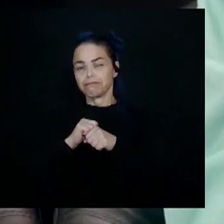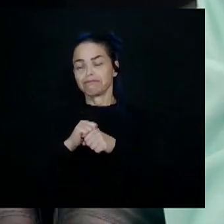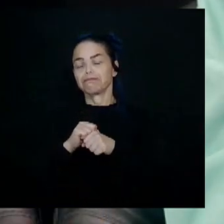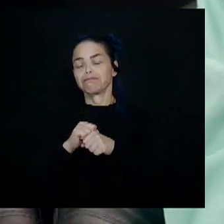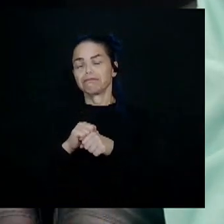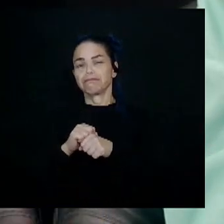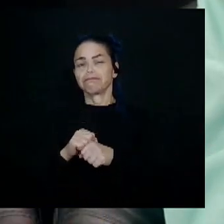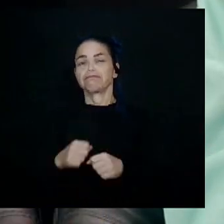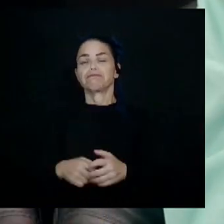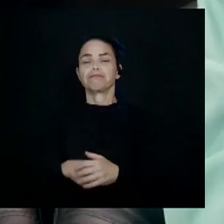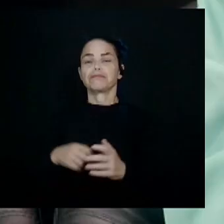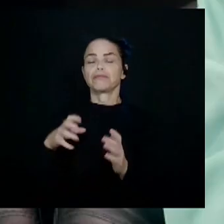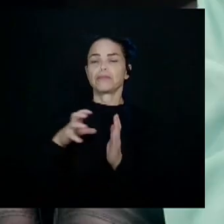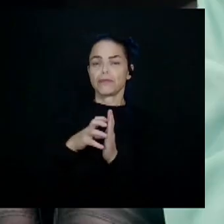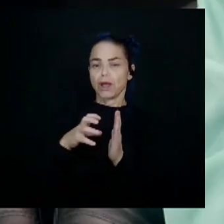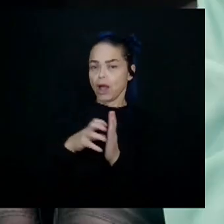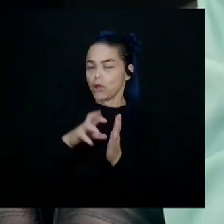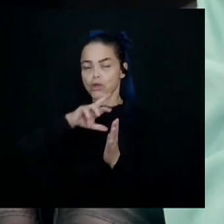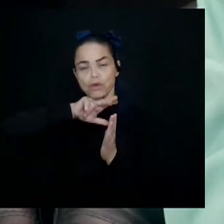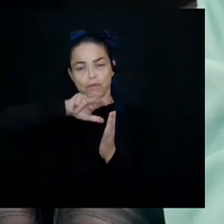importante.